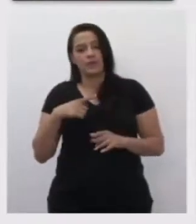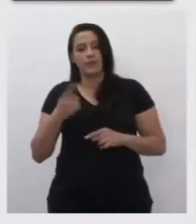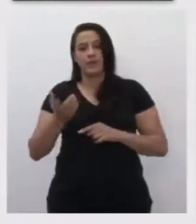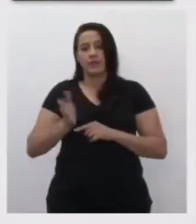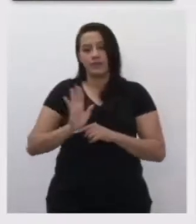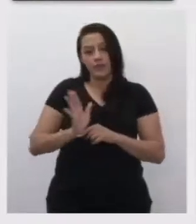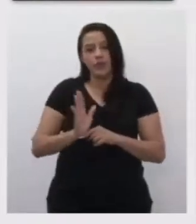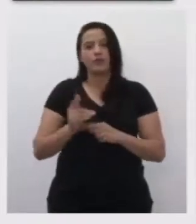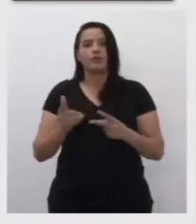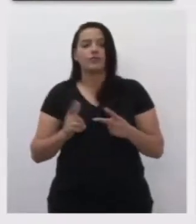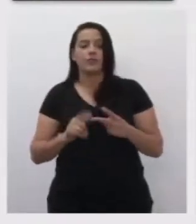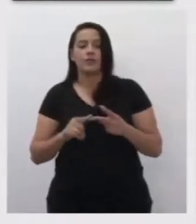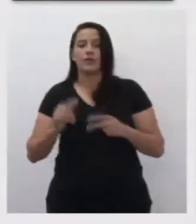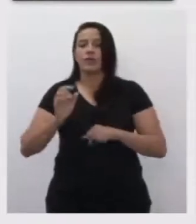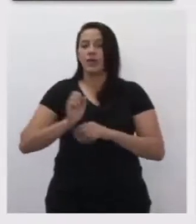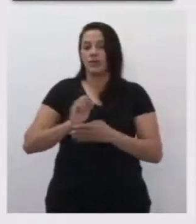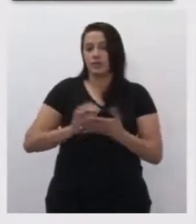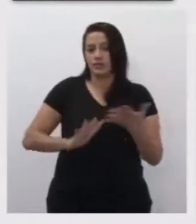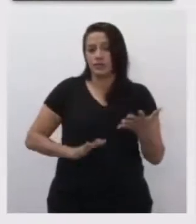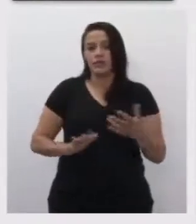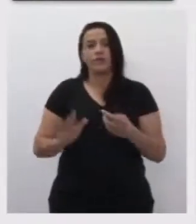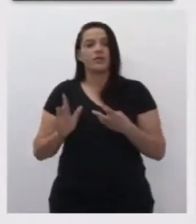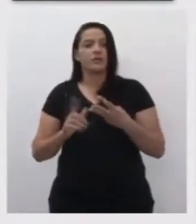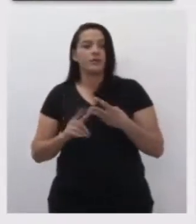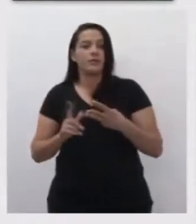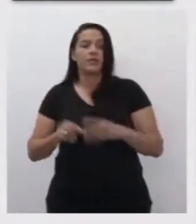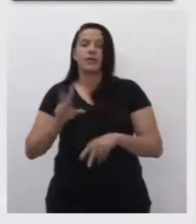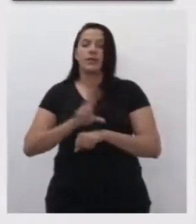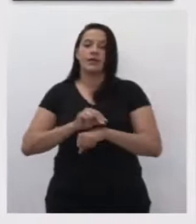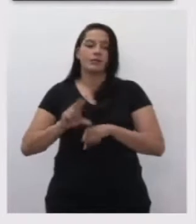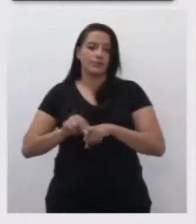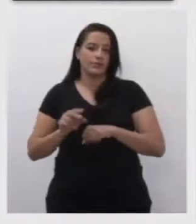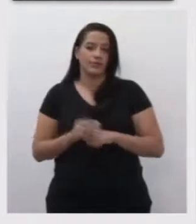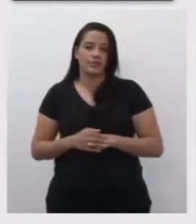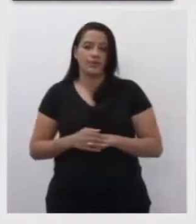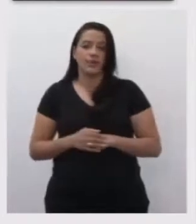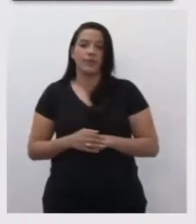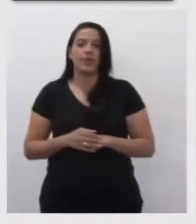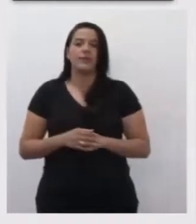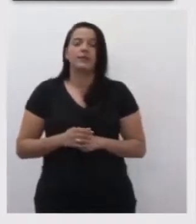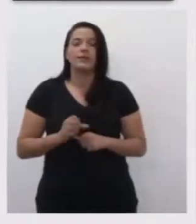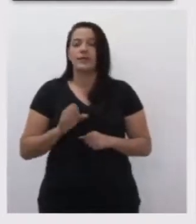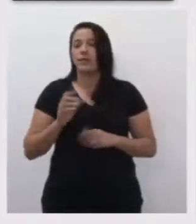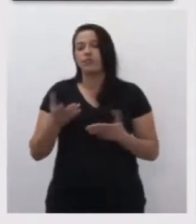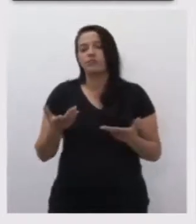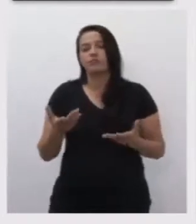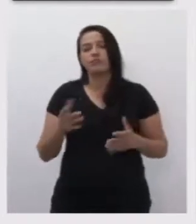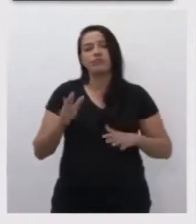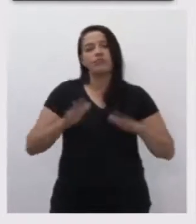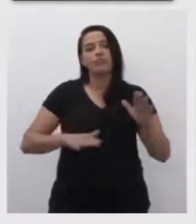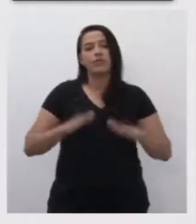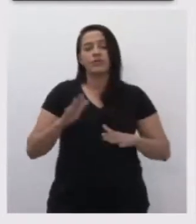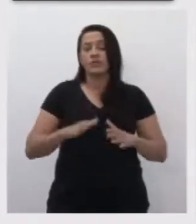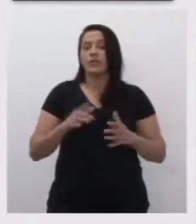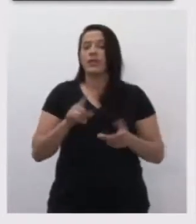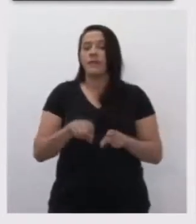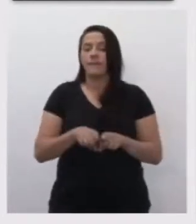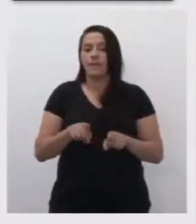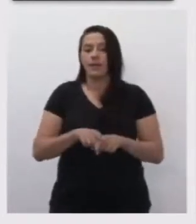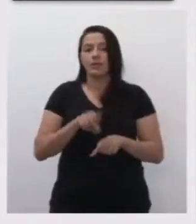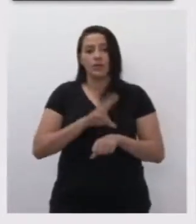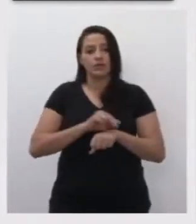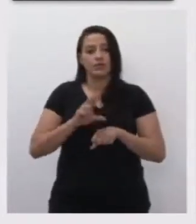ter em exercício, sempre vai ter artigo, tá? E o artigo pode ser um artigo no nosso blog, como pode ser também material de apoio, tá? Que é